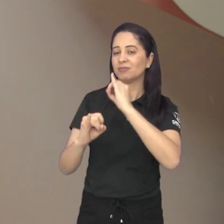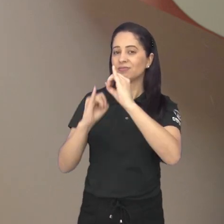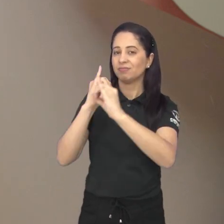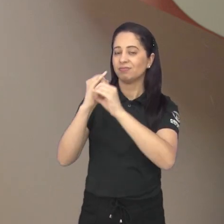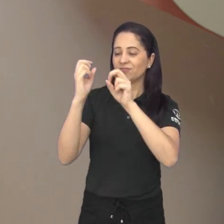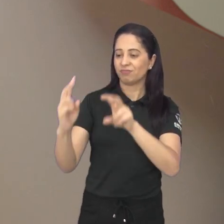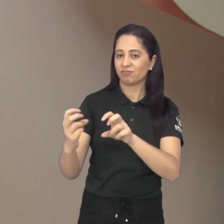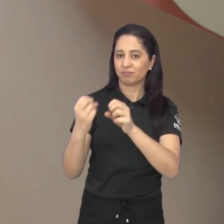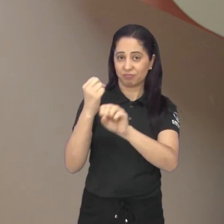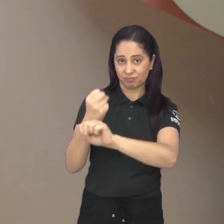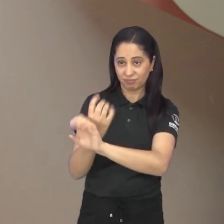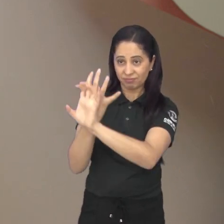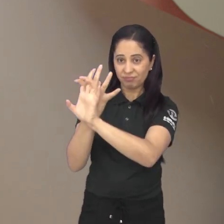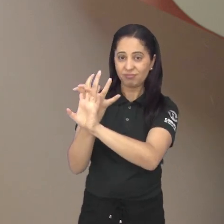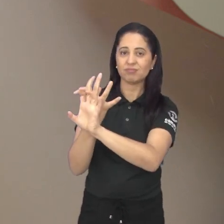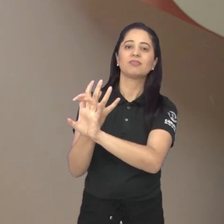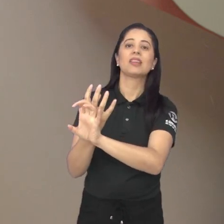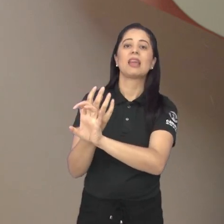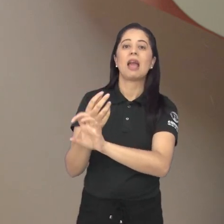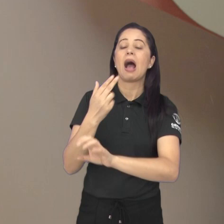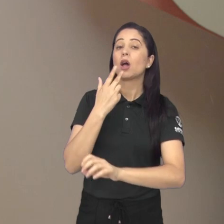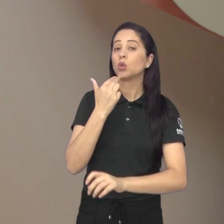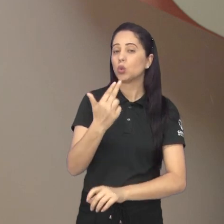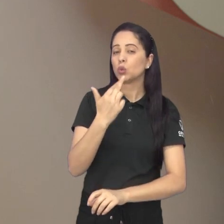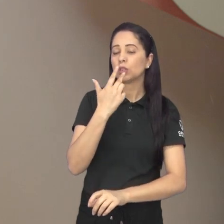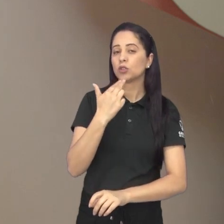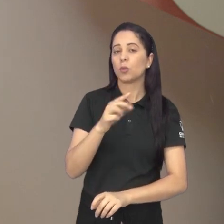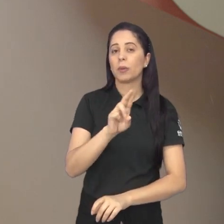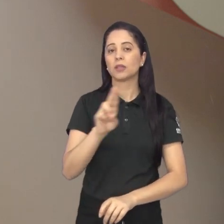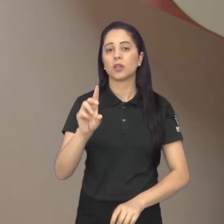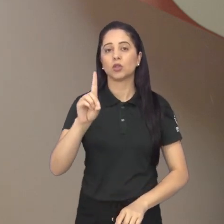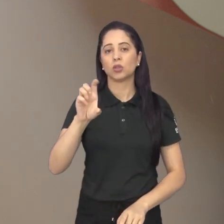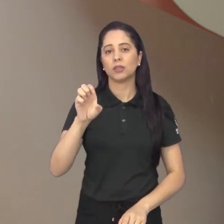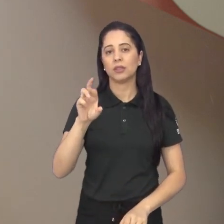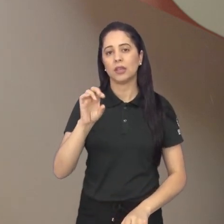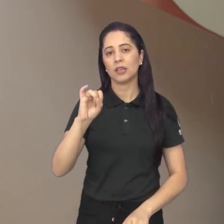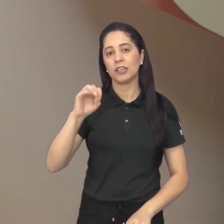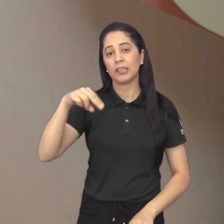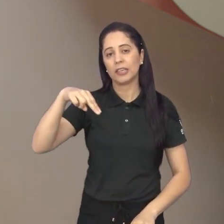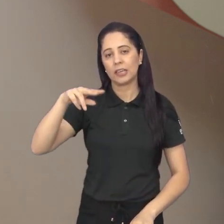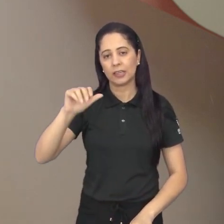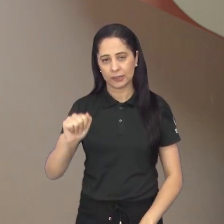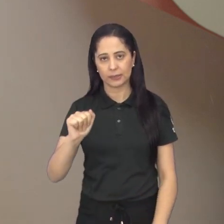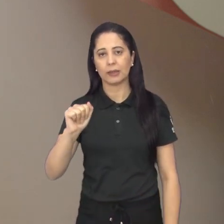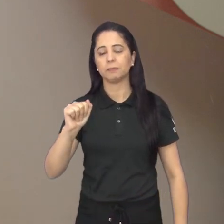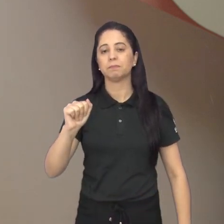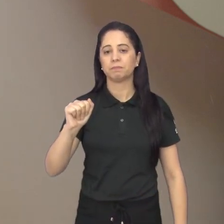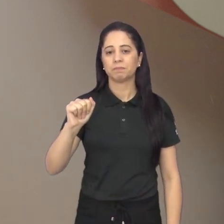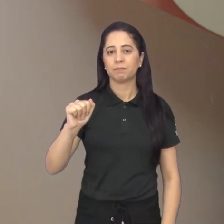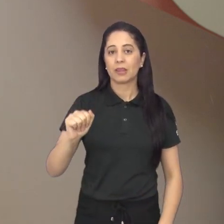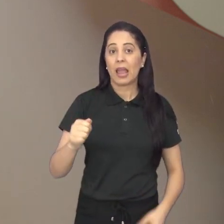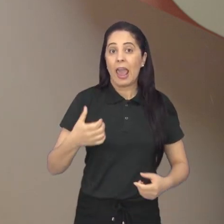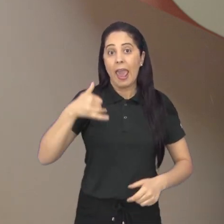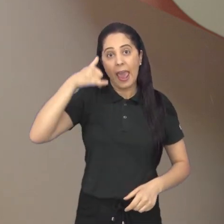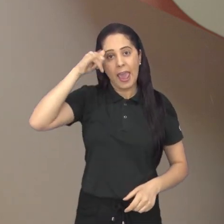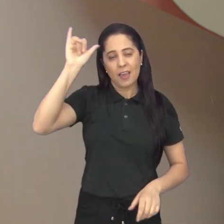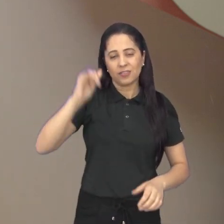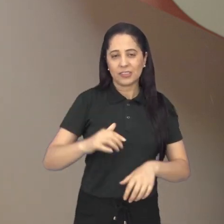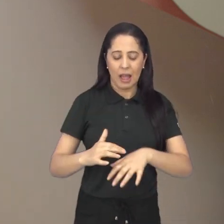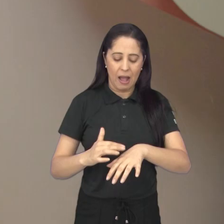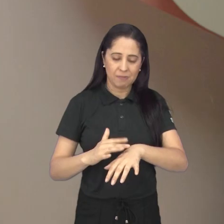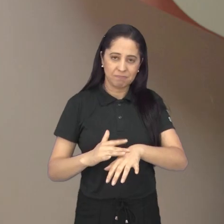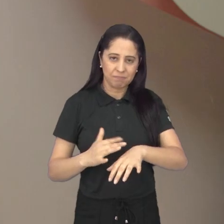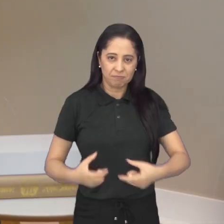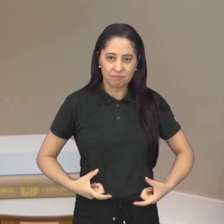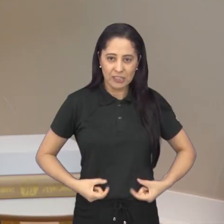com a nutricionista Deriana Oliveira sobre uma alimentação com foco na prevenção do câncer de